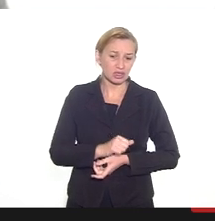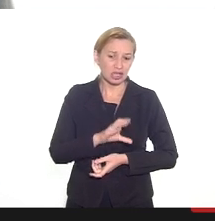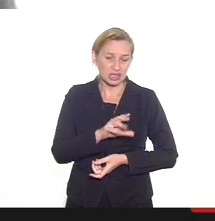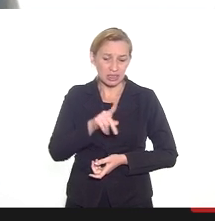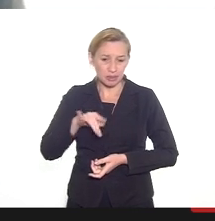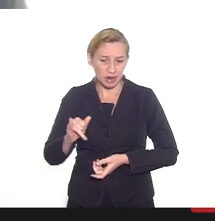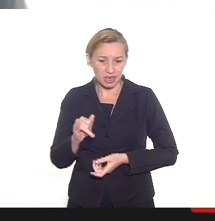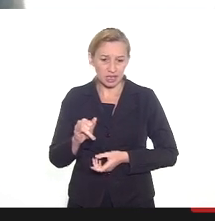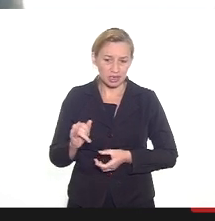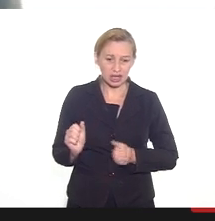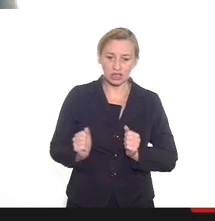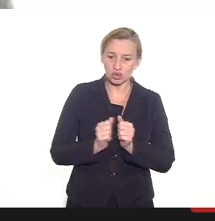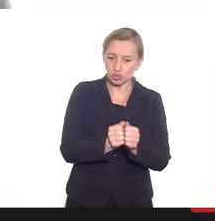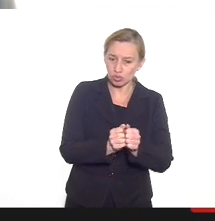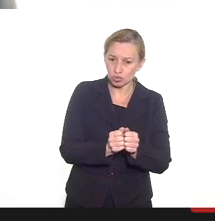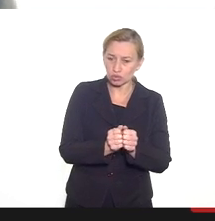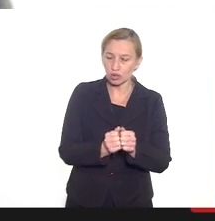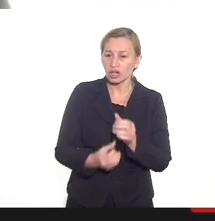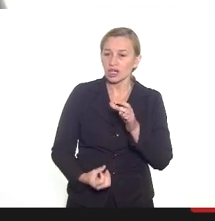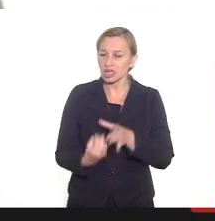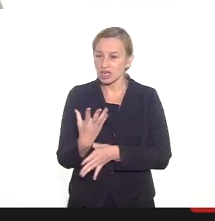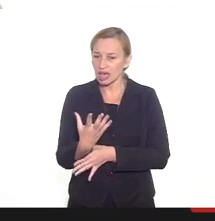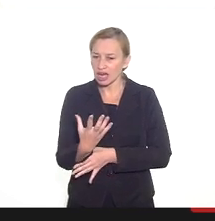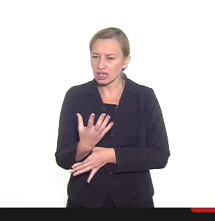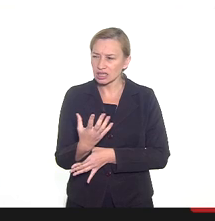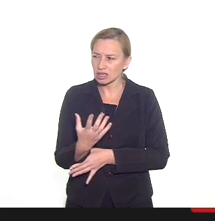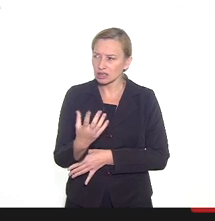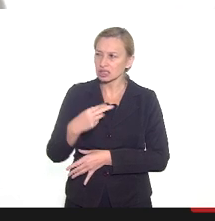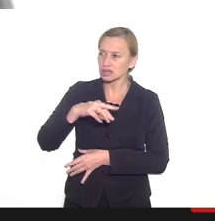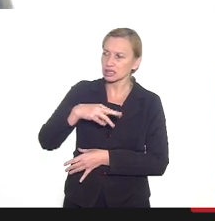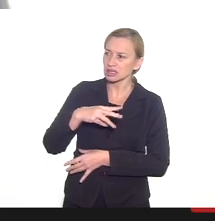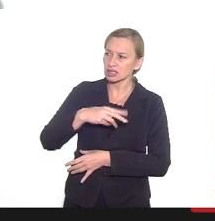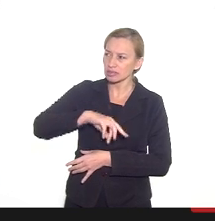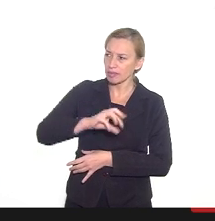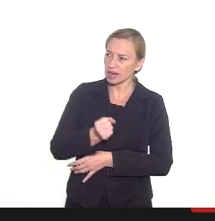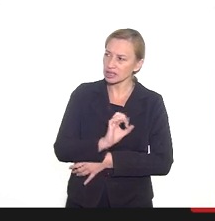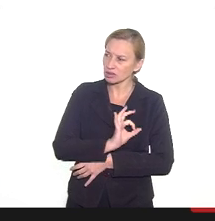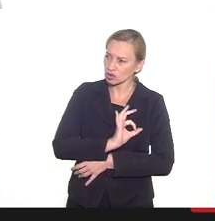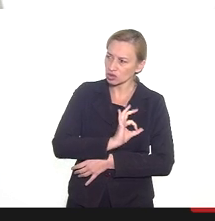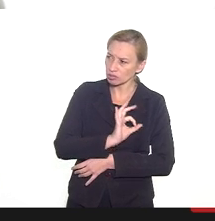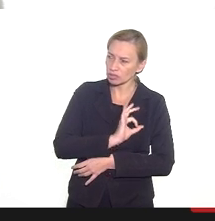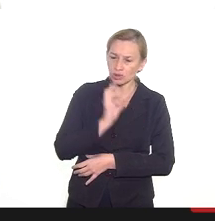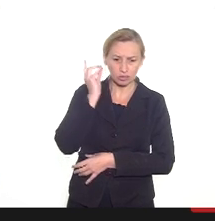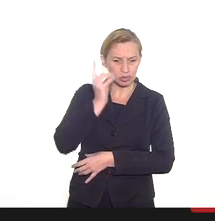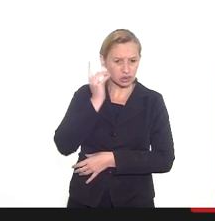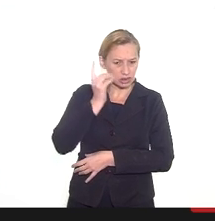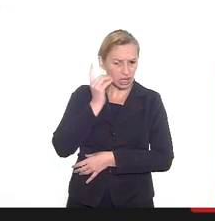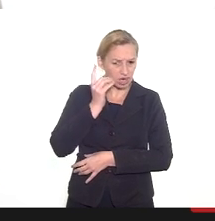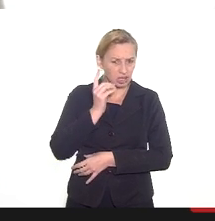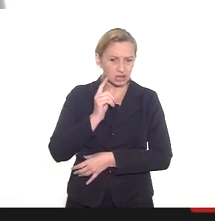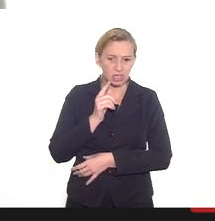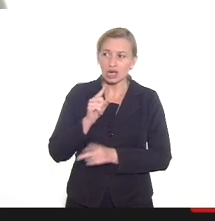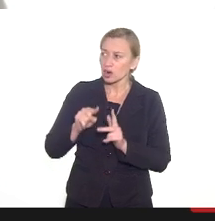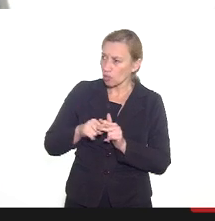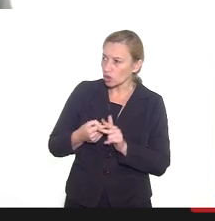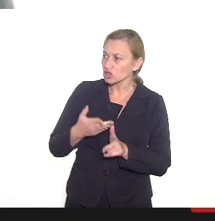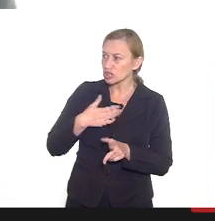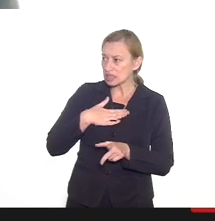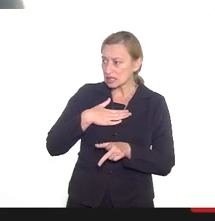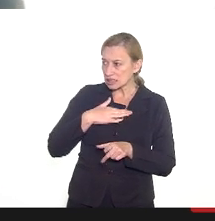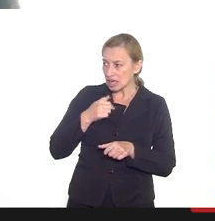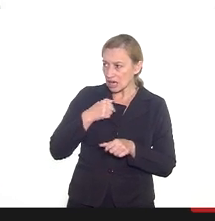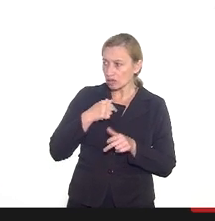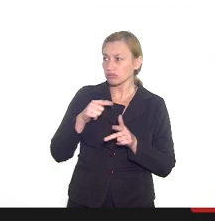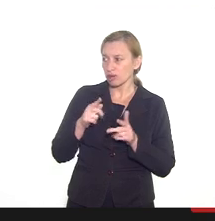do feminicídio, né? Instaurada, salvo engano, pela deputada Marta Rocha, me corrijam se eu estiver